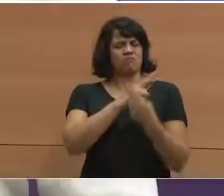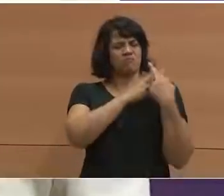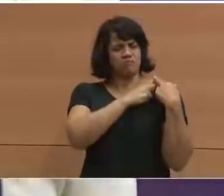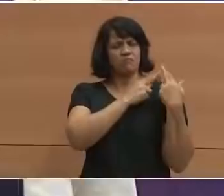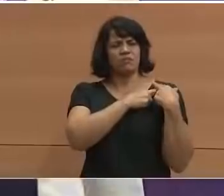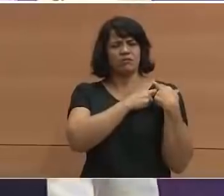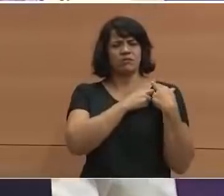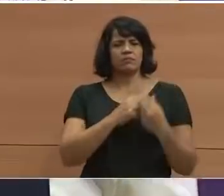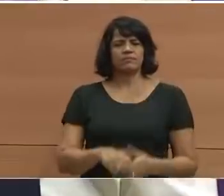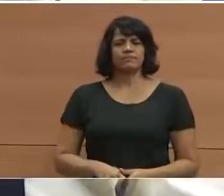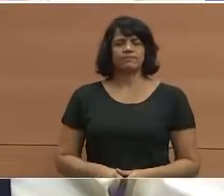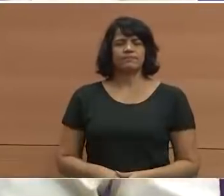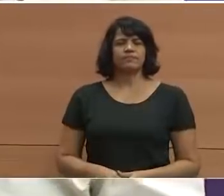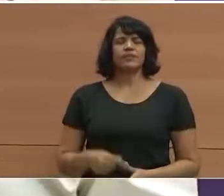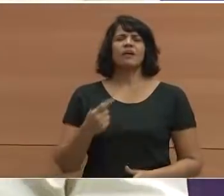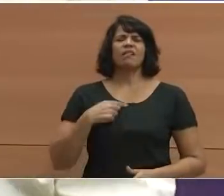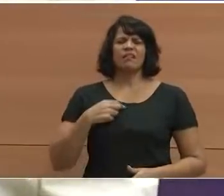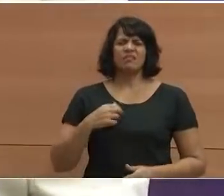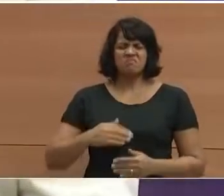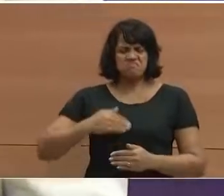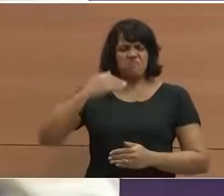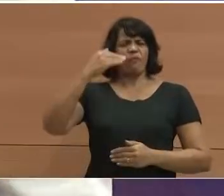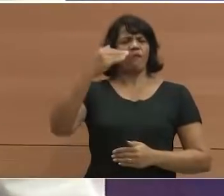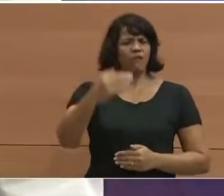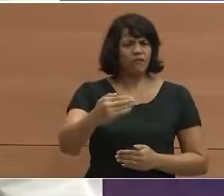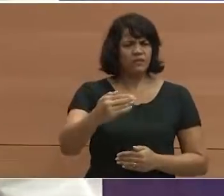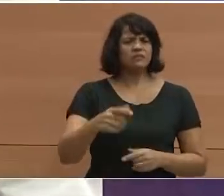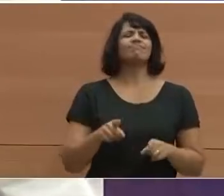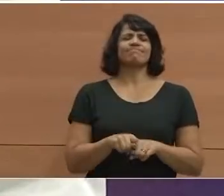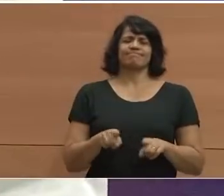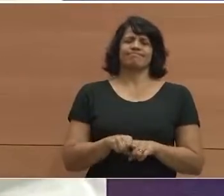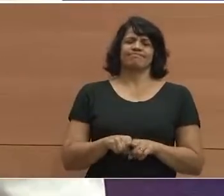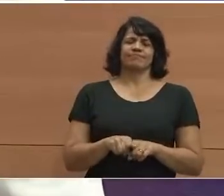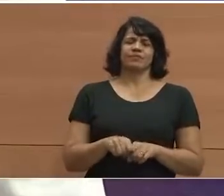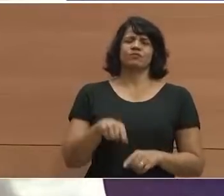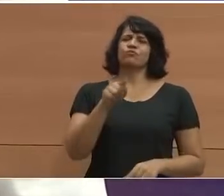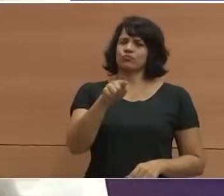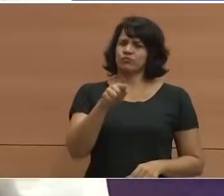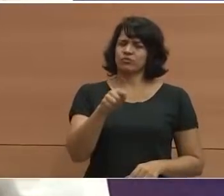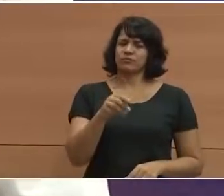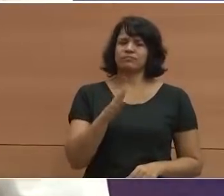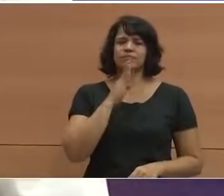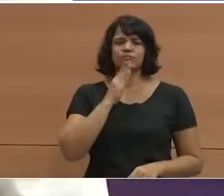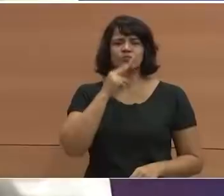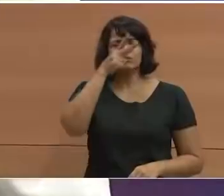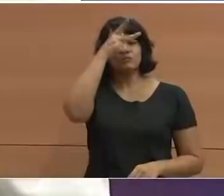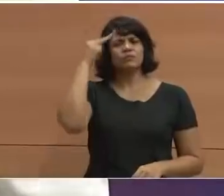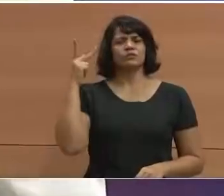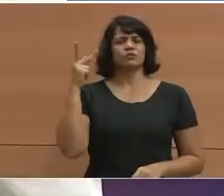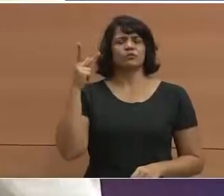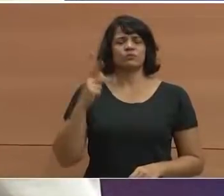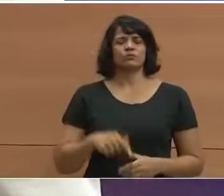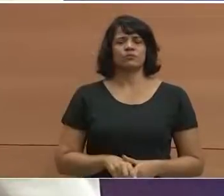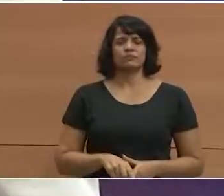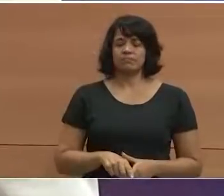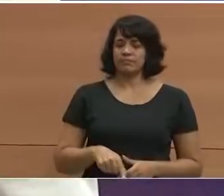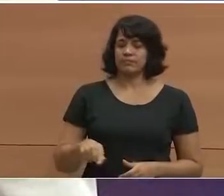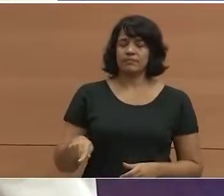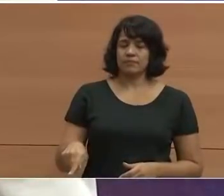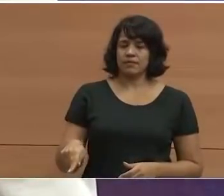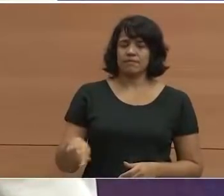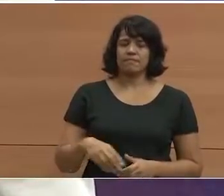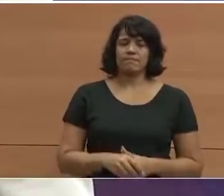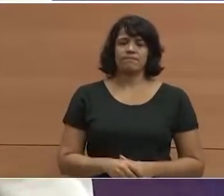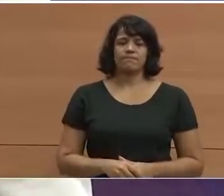eu vou provar para vocês que pelo menos uma pessoa vocês conhecem, que foi aperfeiçoado lá. Quem é essa pessoa?